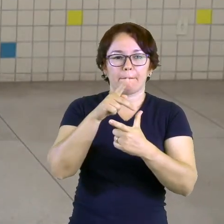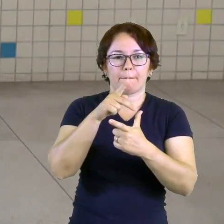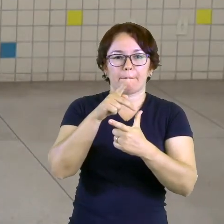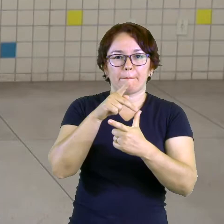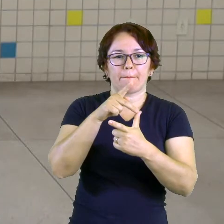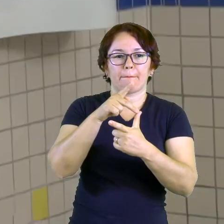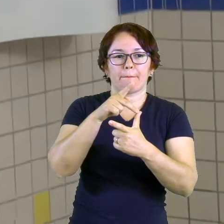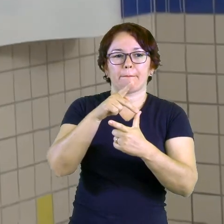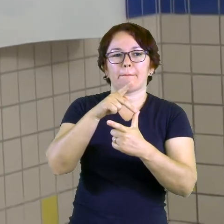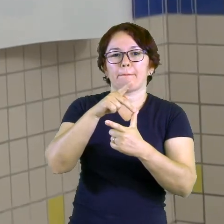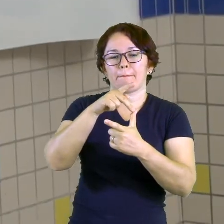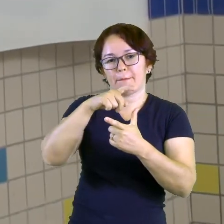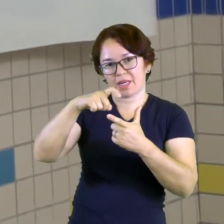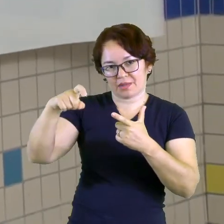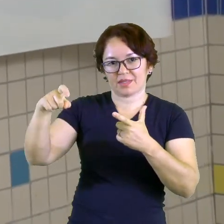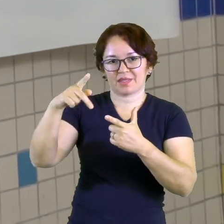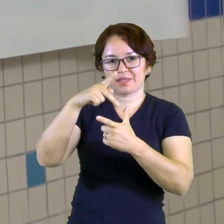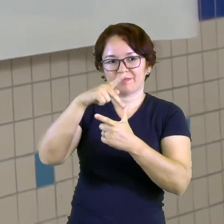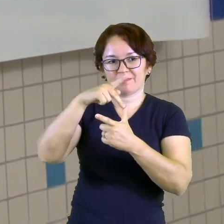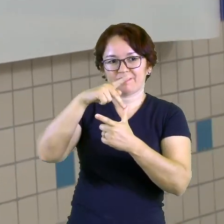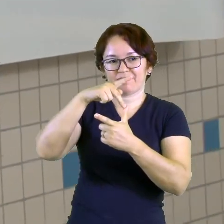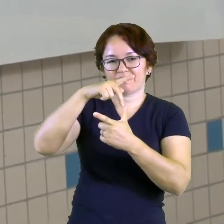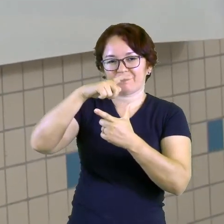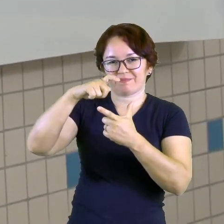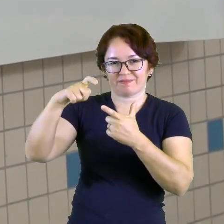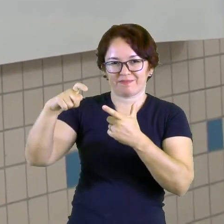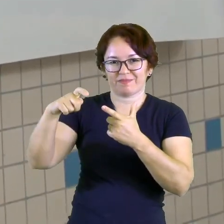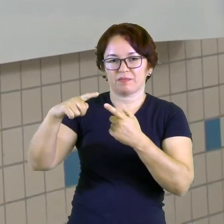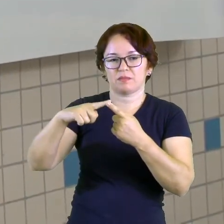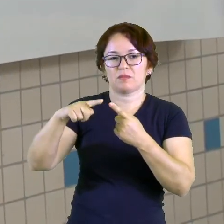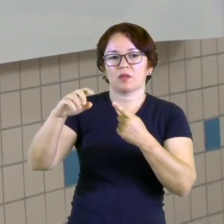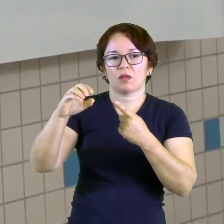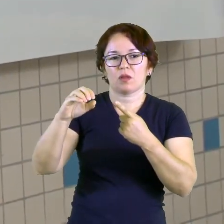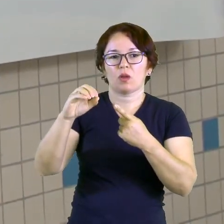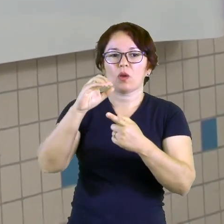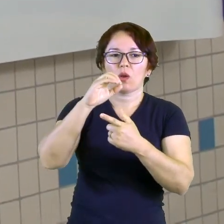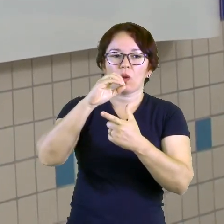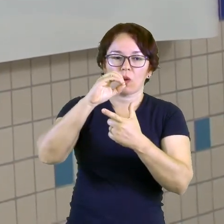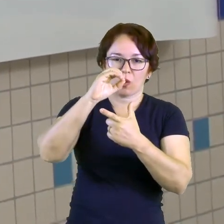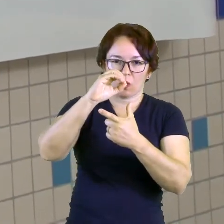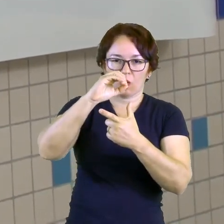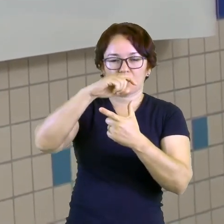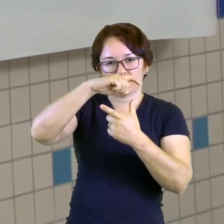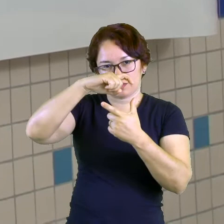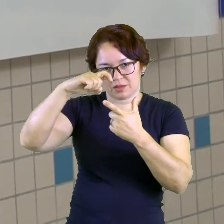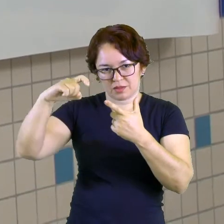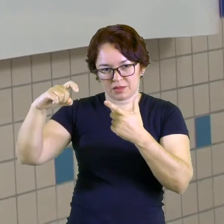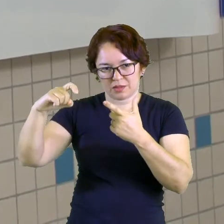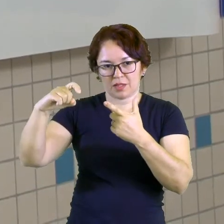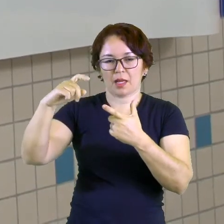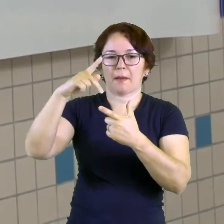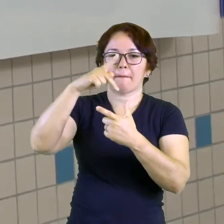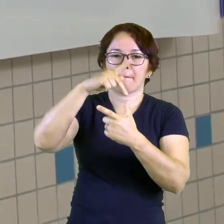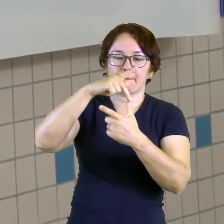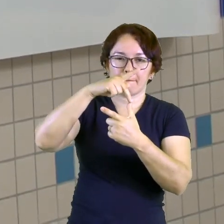paroxítona. E agora, já vimos a oxítona, paroxítona, nós vamos conhecer as